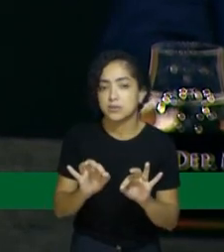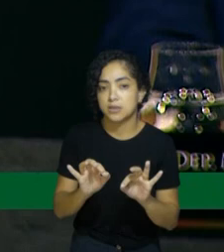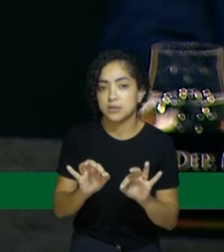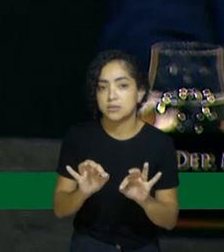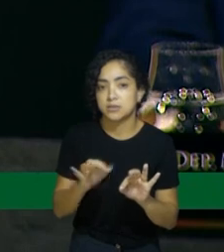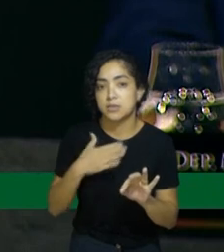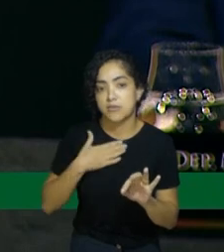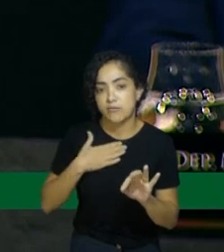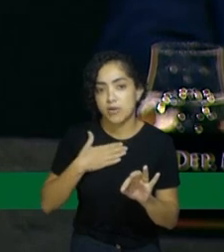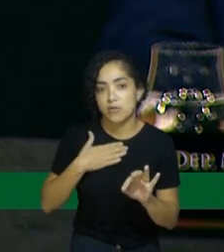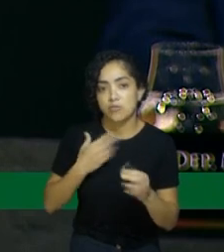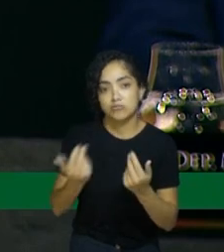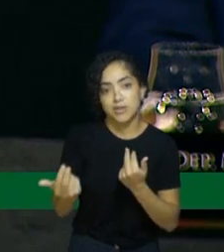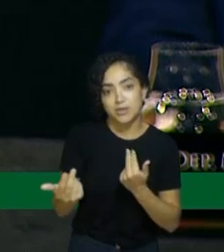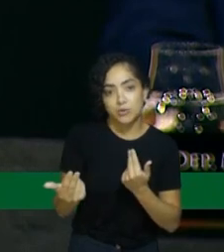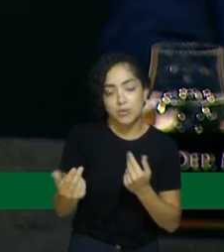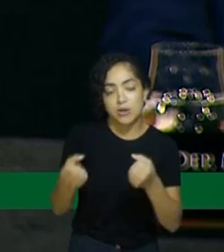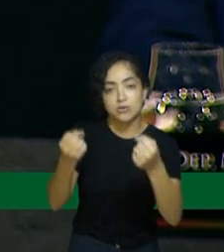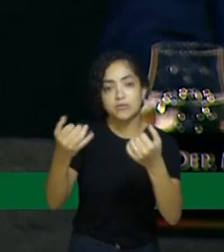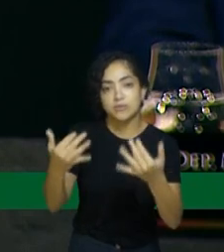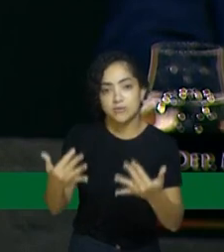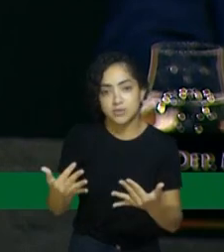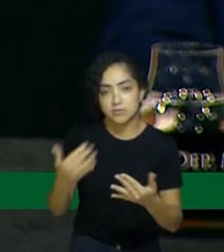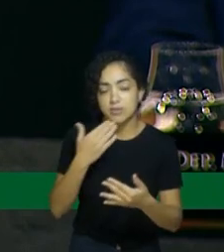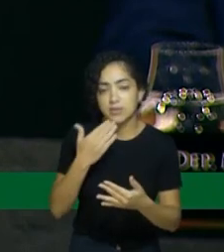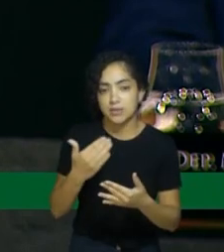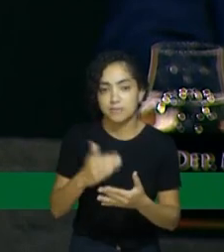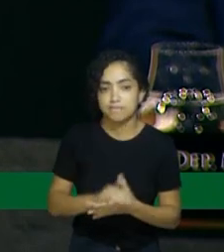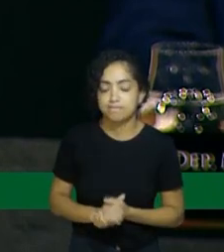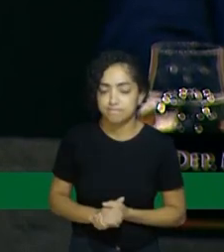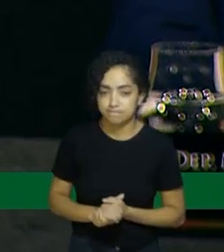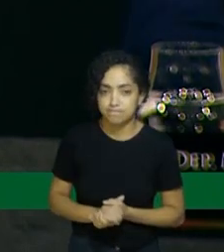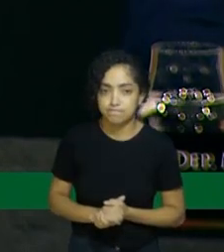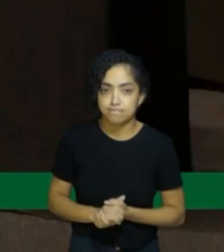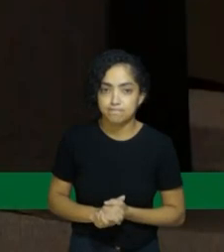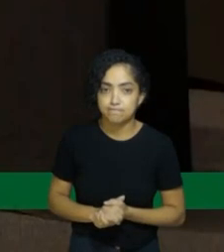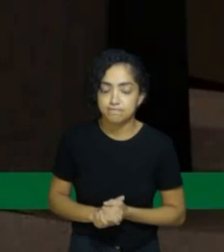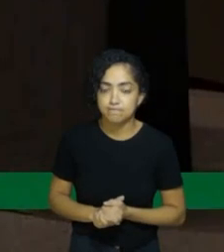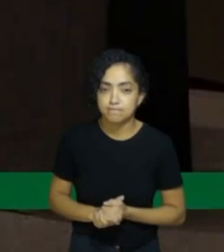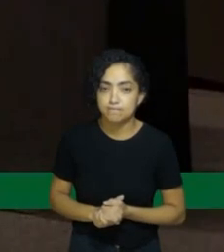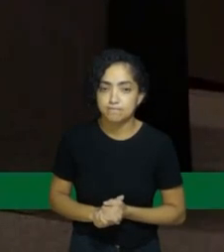eu que vai ser o mesmo pedido muito obrigada a